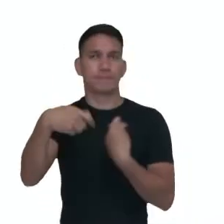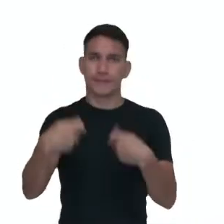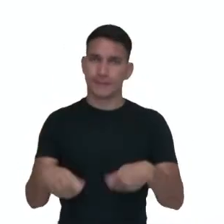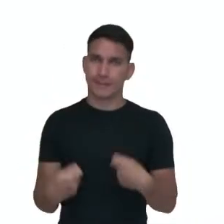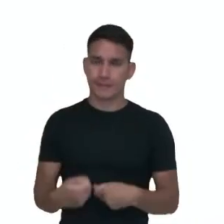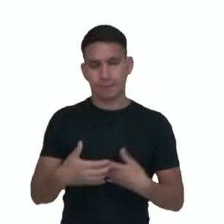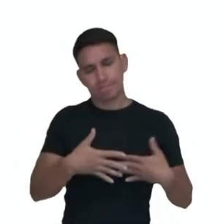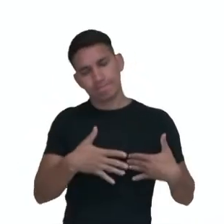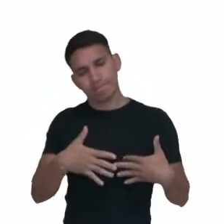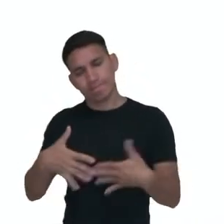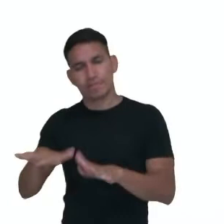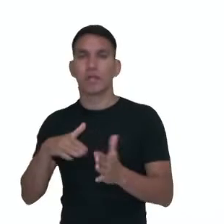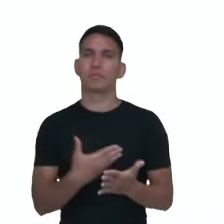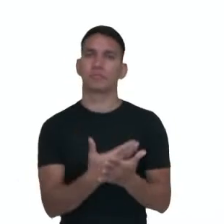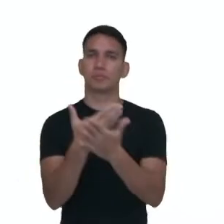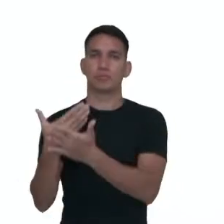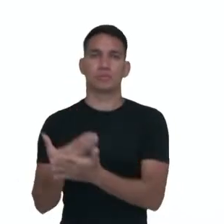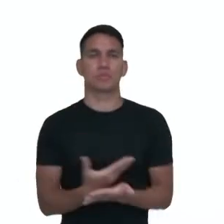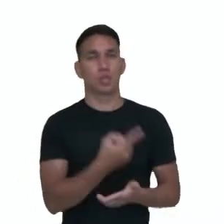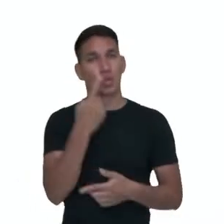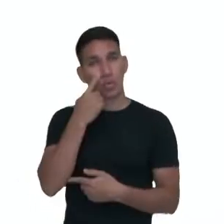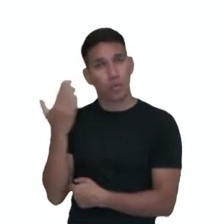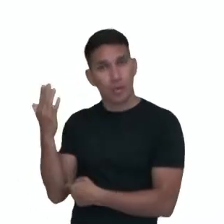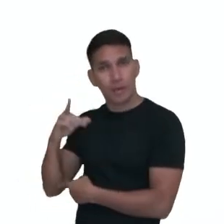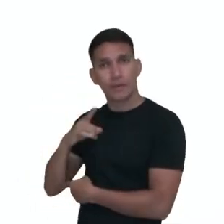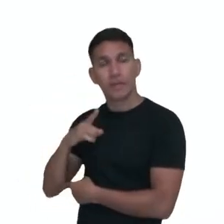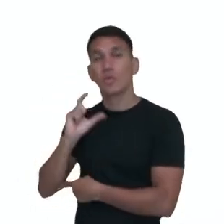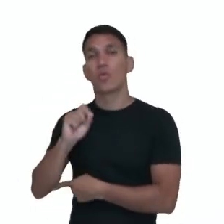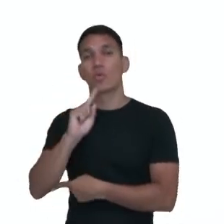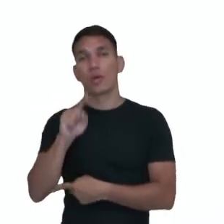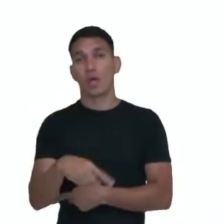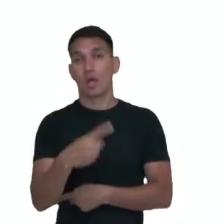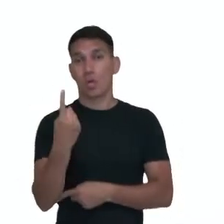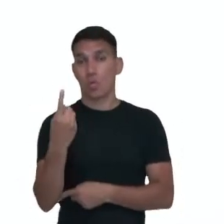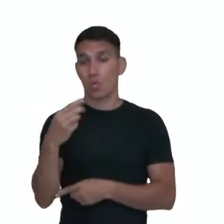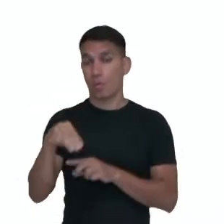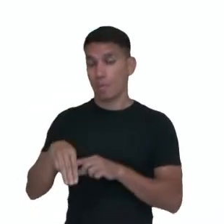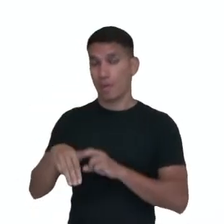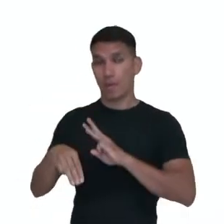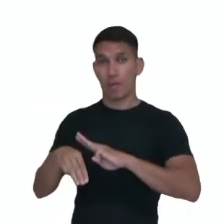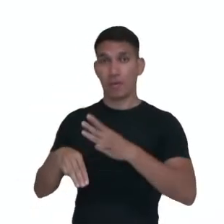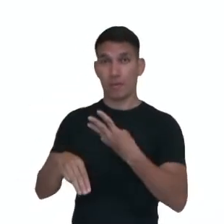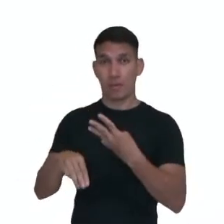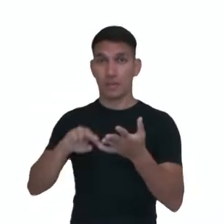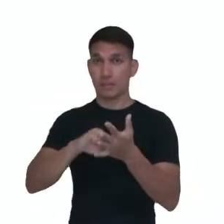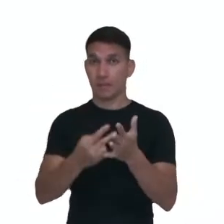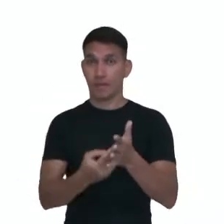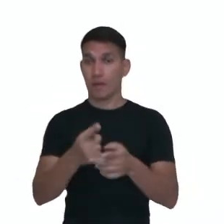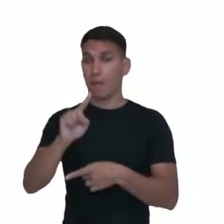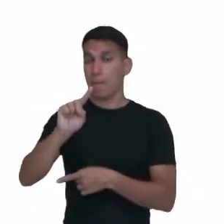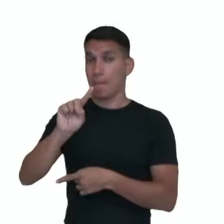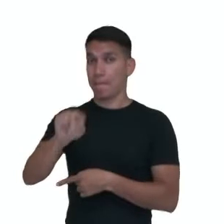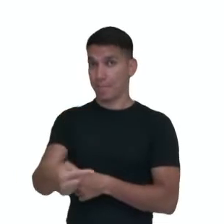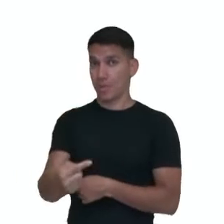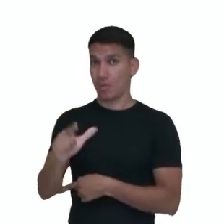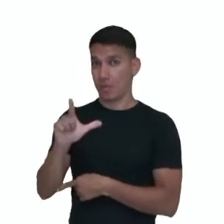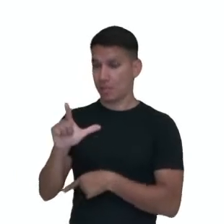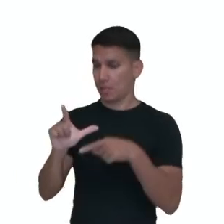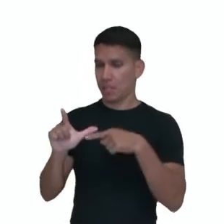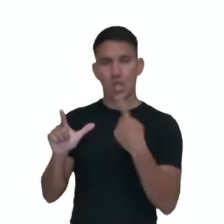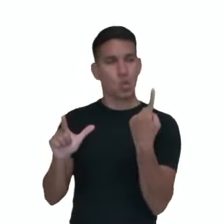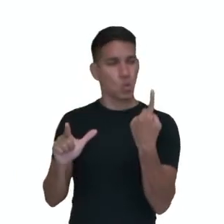no decorrer dos nossos estudos. Então, a gente tem aqui que 1 metro cúbico equivale a 1.000 litros, 1 litro é